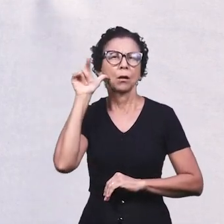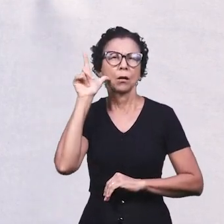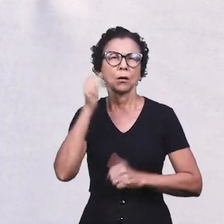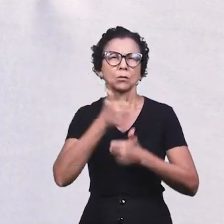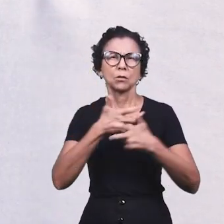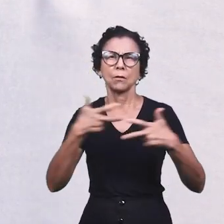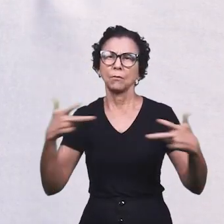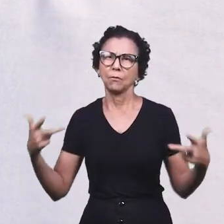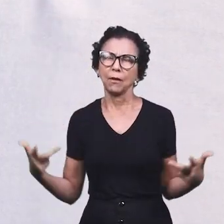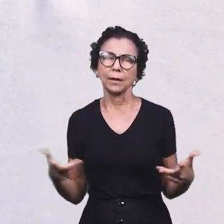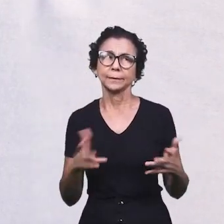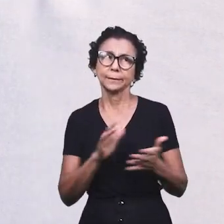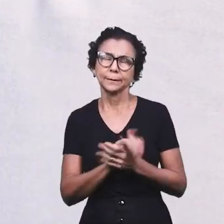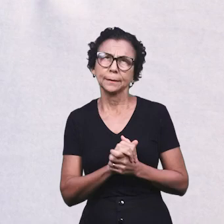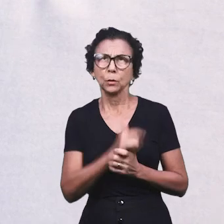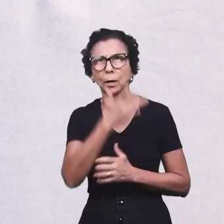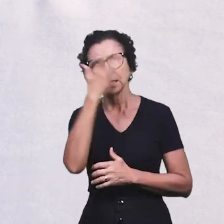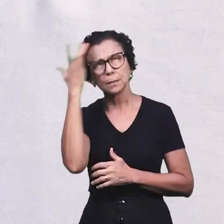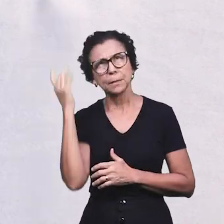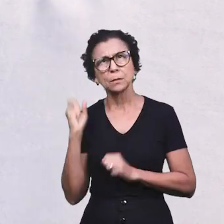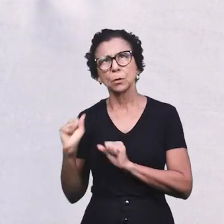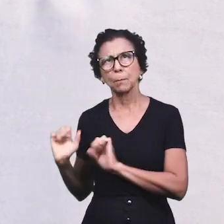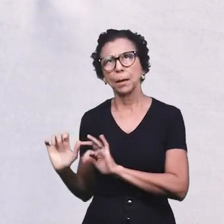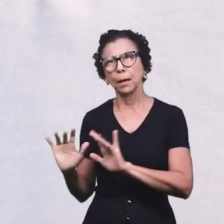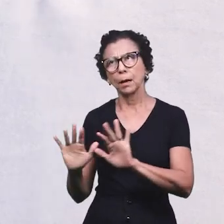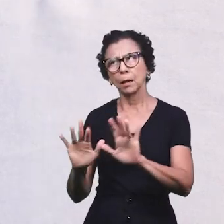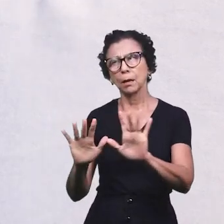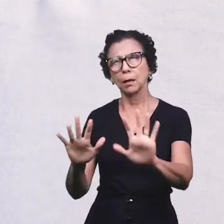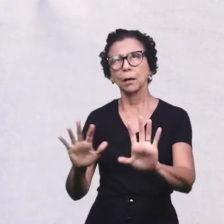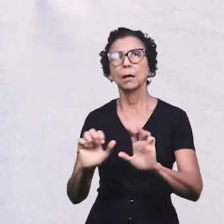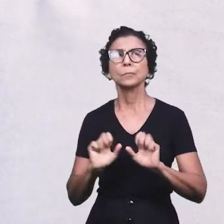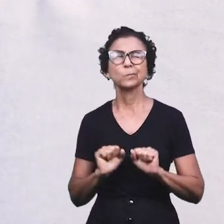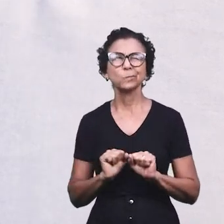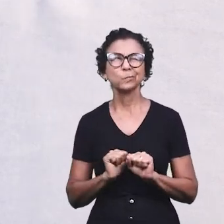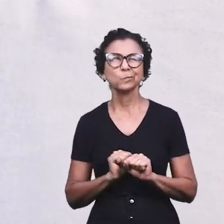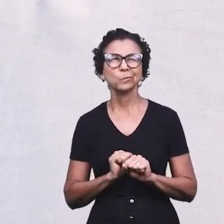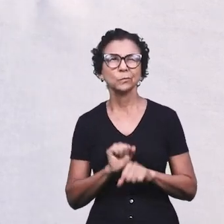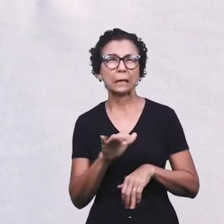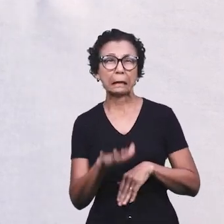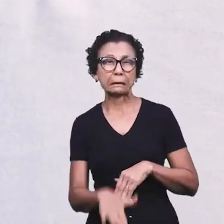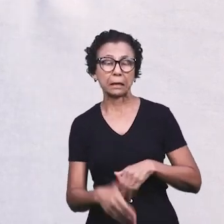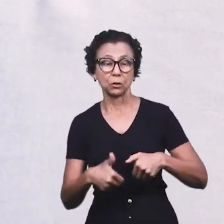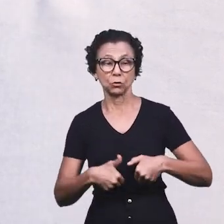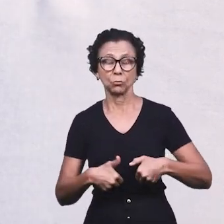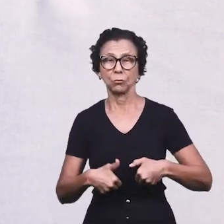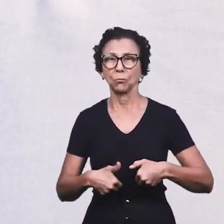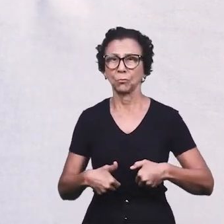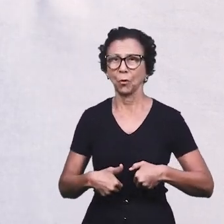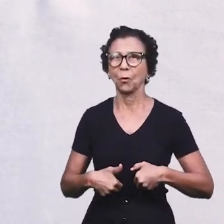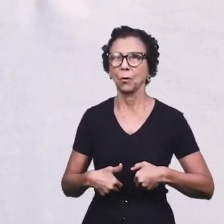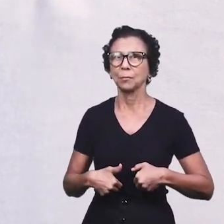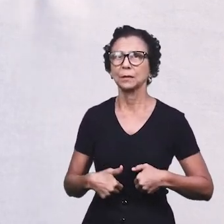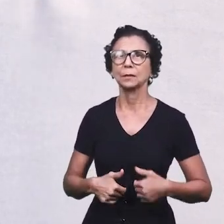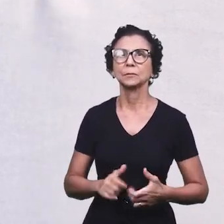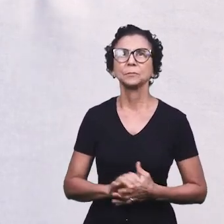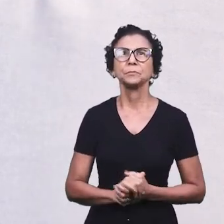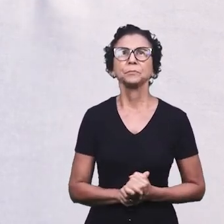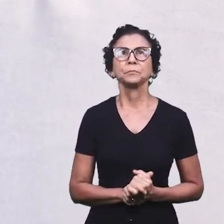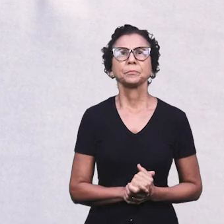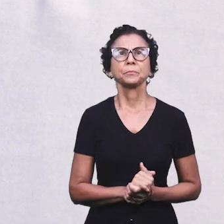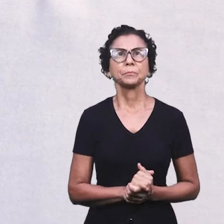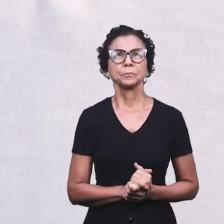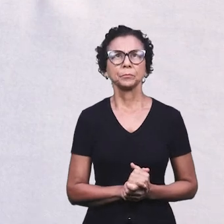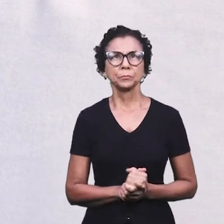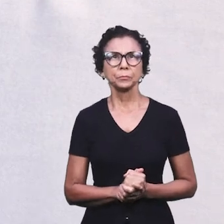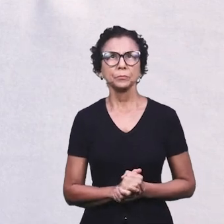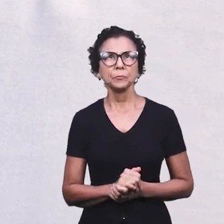fome, principalmente à tarde, que é a hora que os meninos vão para a escola. Então eu comecei, a primeira vez que eu comecei a